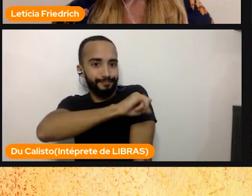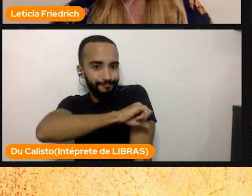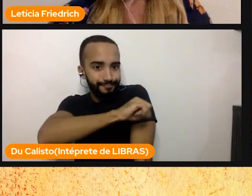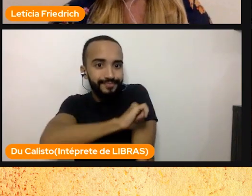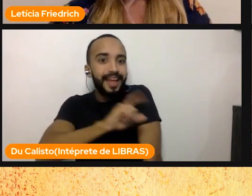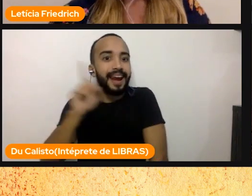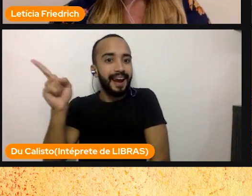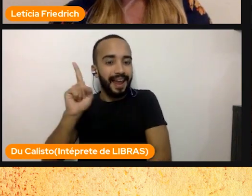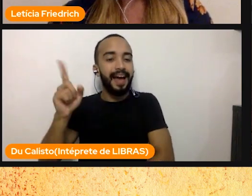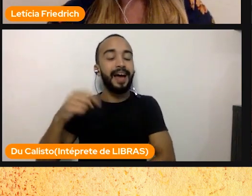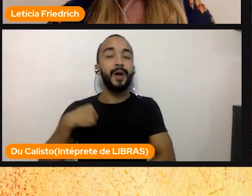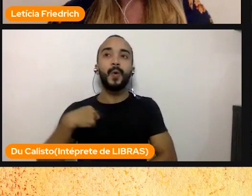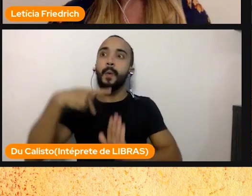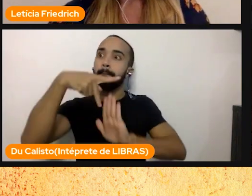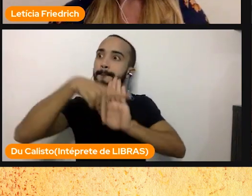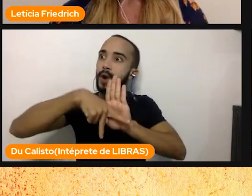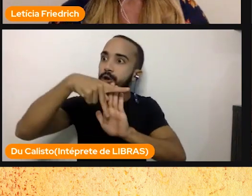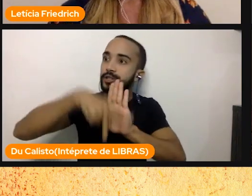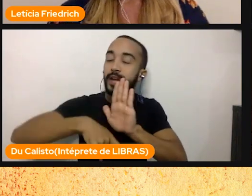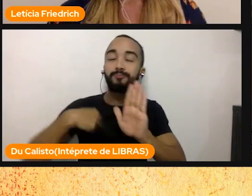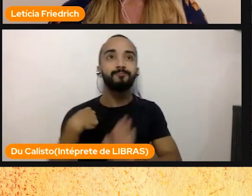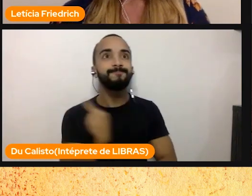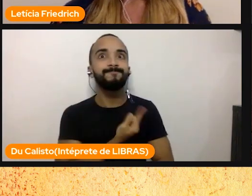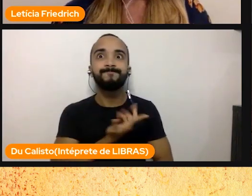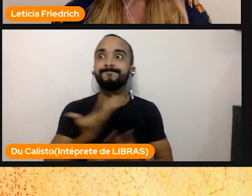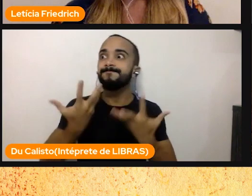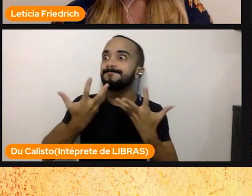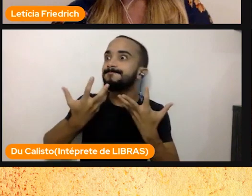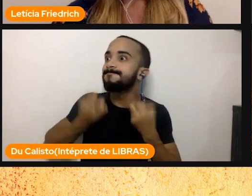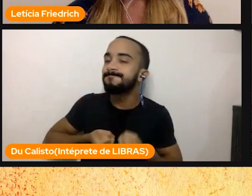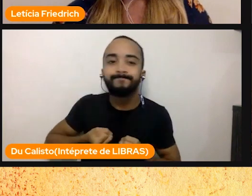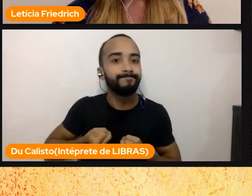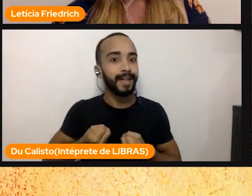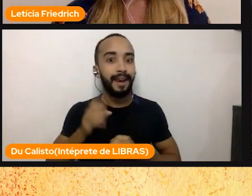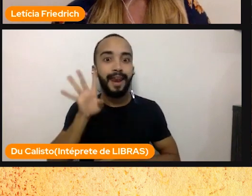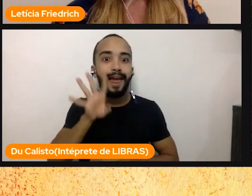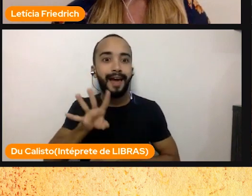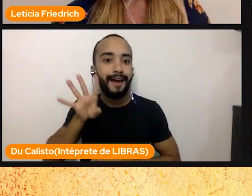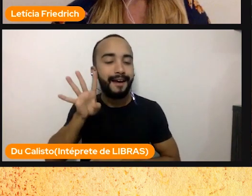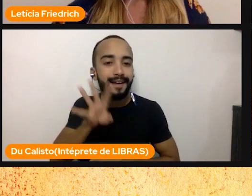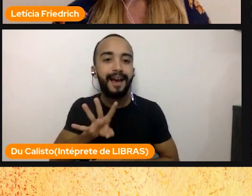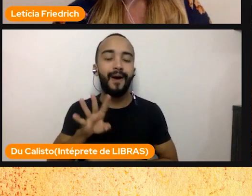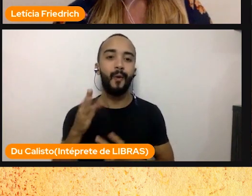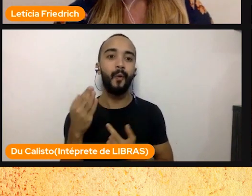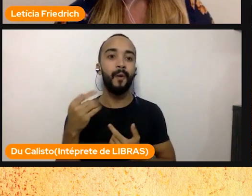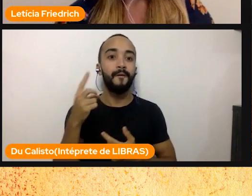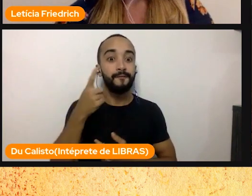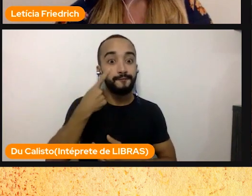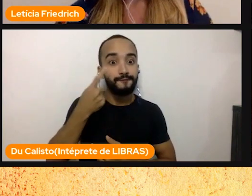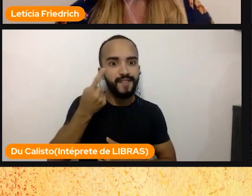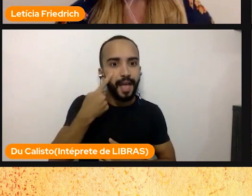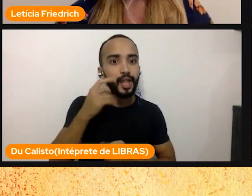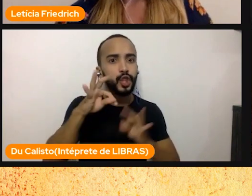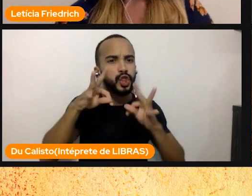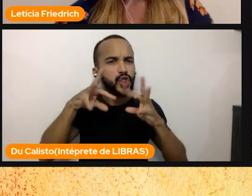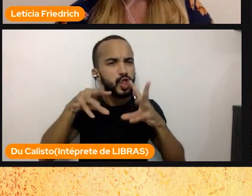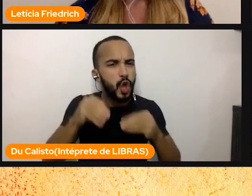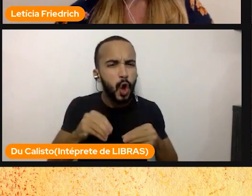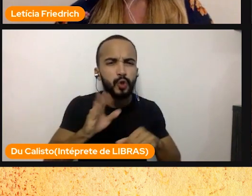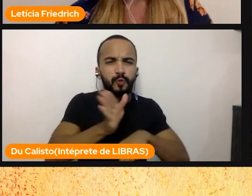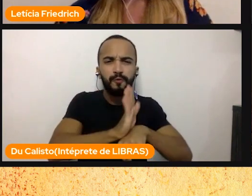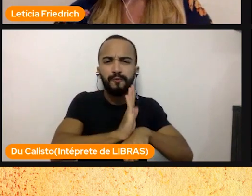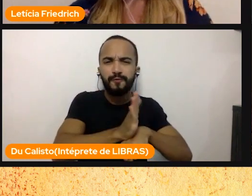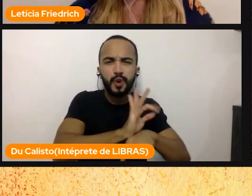do projeto na mesa ali mesmo. E sempre foi muito legal acompanhar todo o processo com o Ulisses e muito legal o trabalho